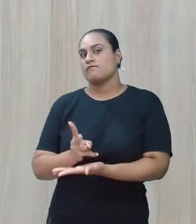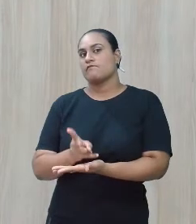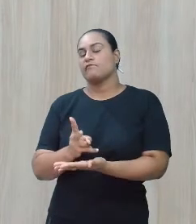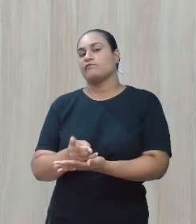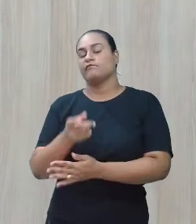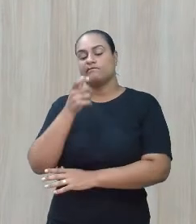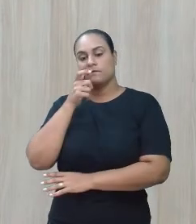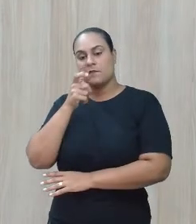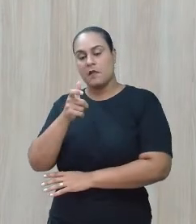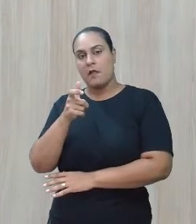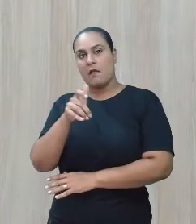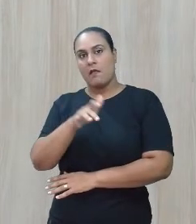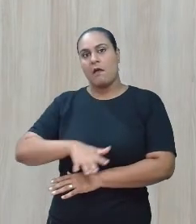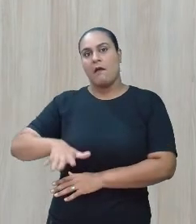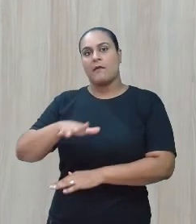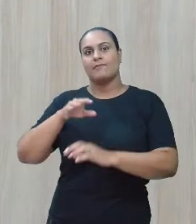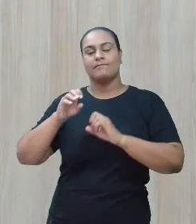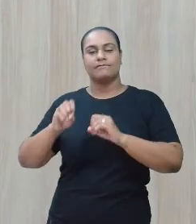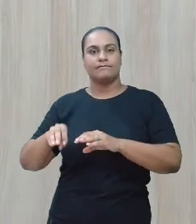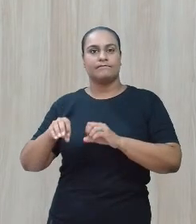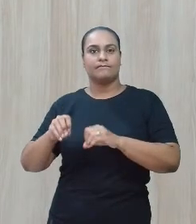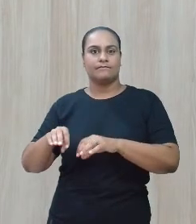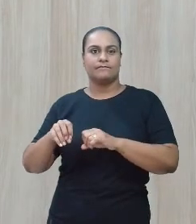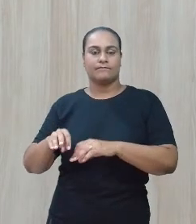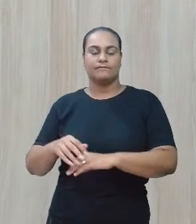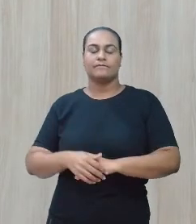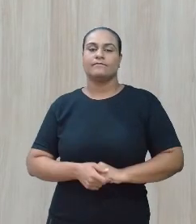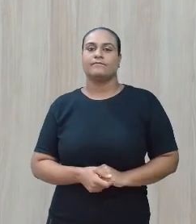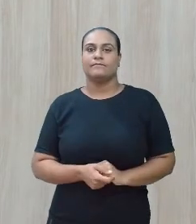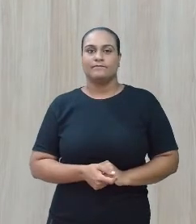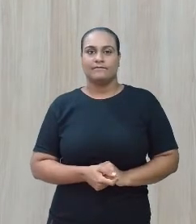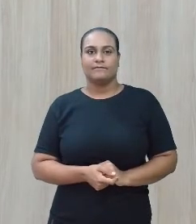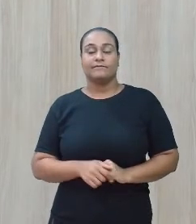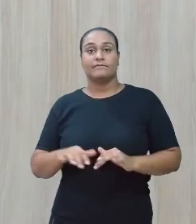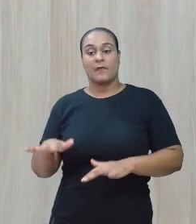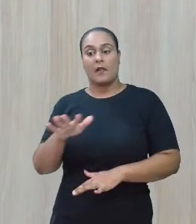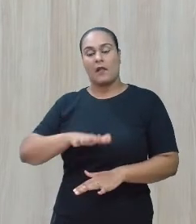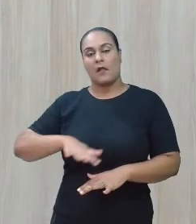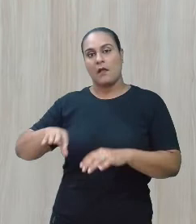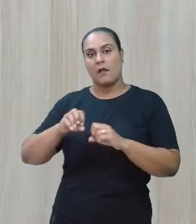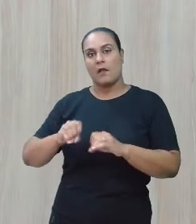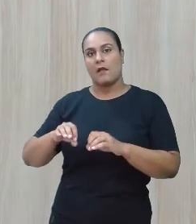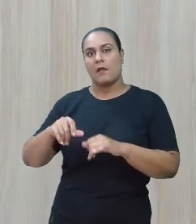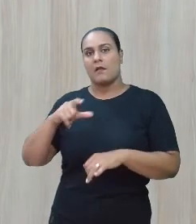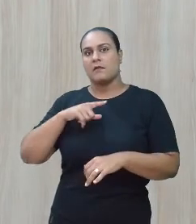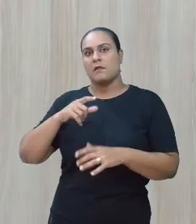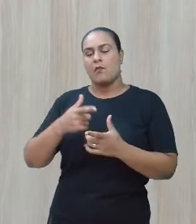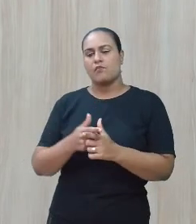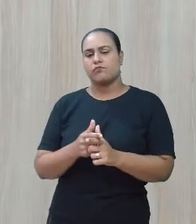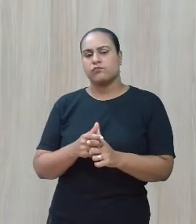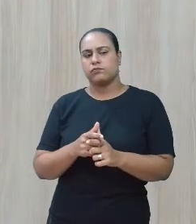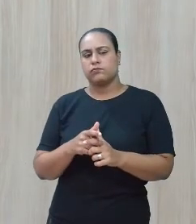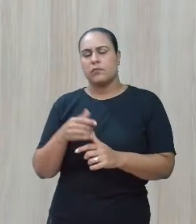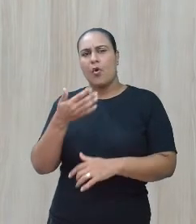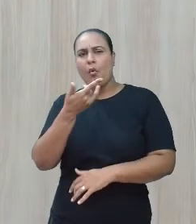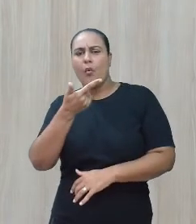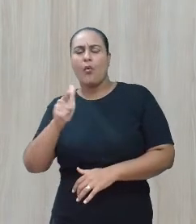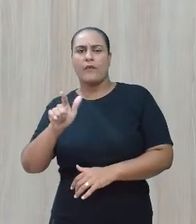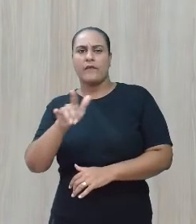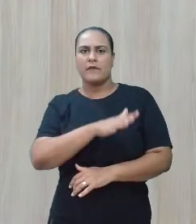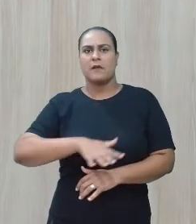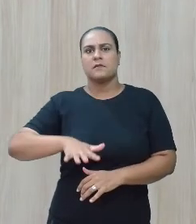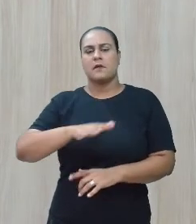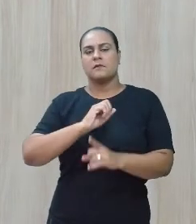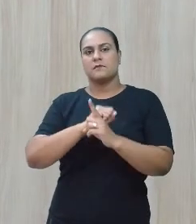interessante na educação. E a educação, ela abrange todas as áreas da sociedade.